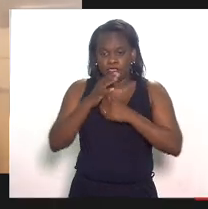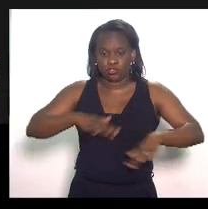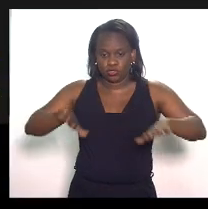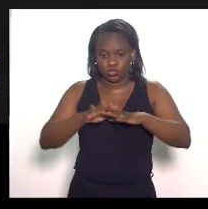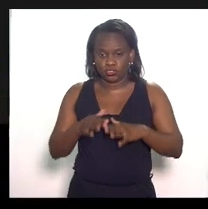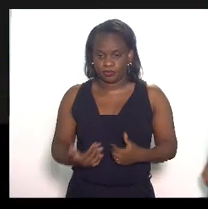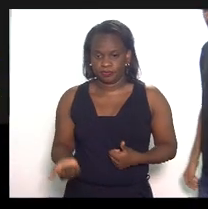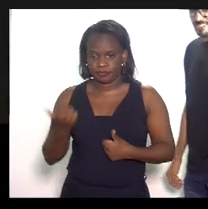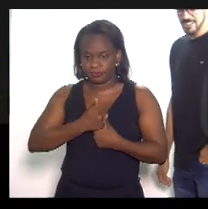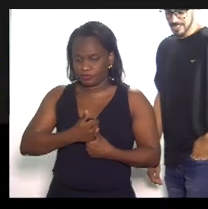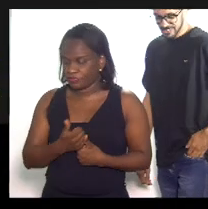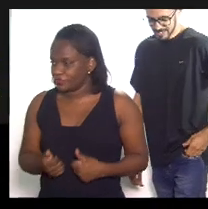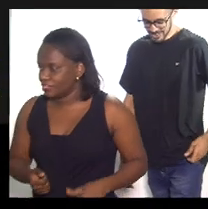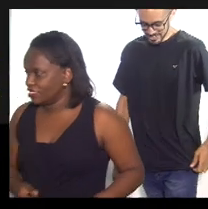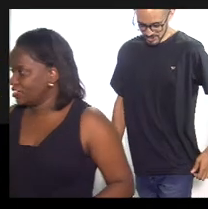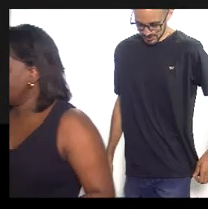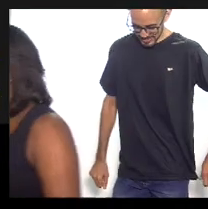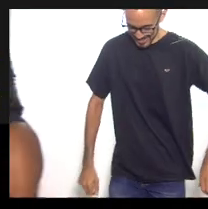todos.